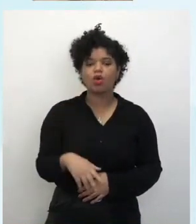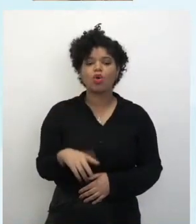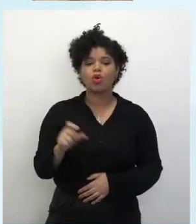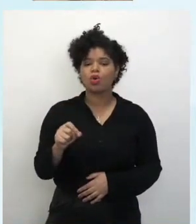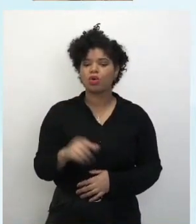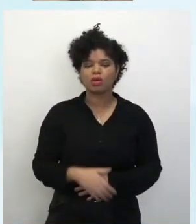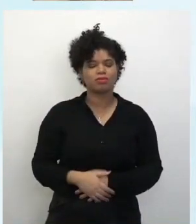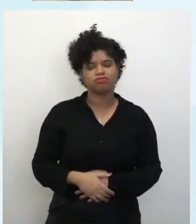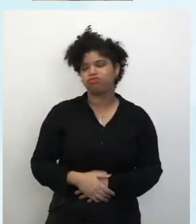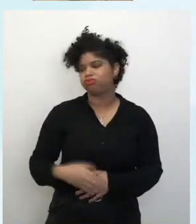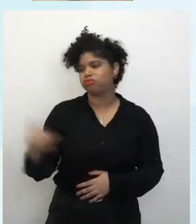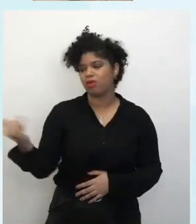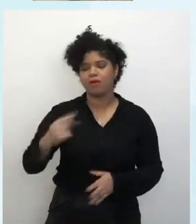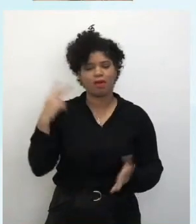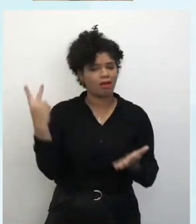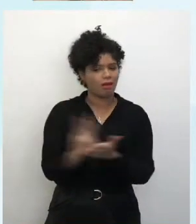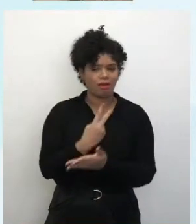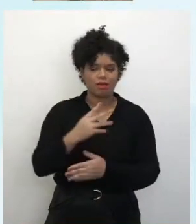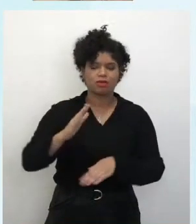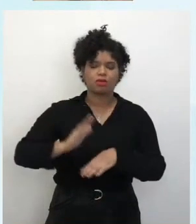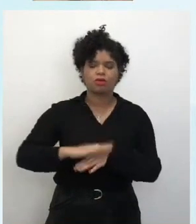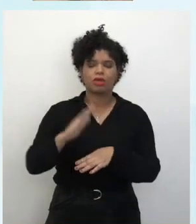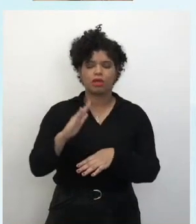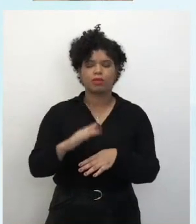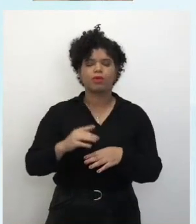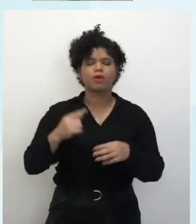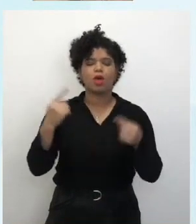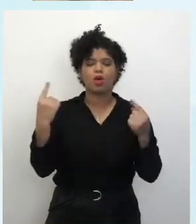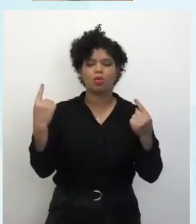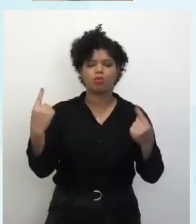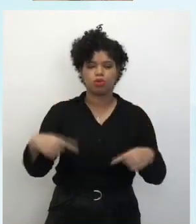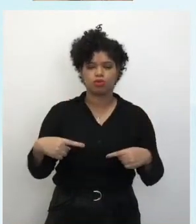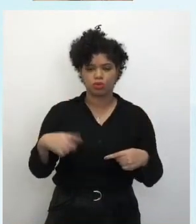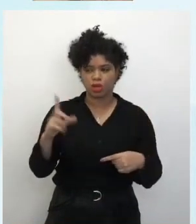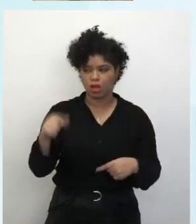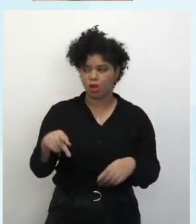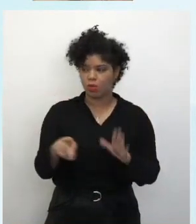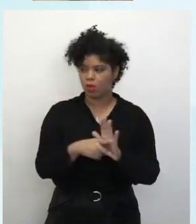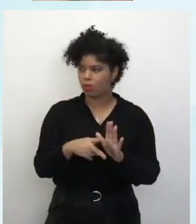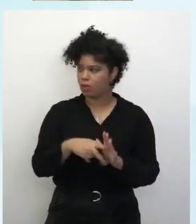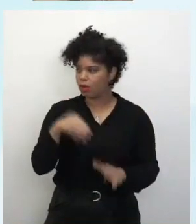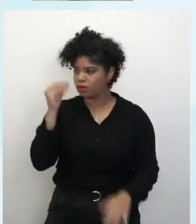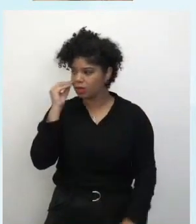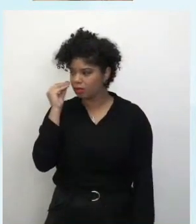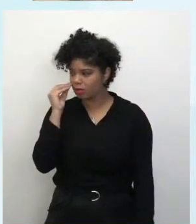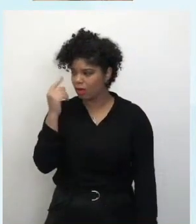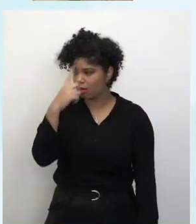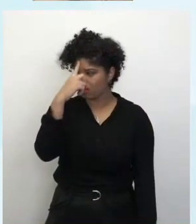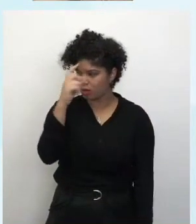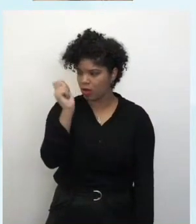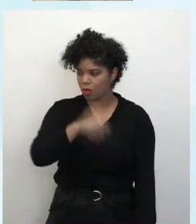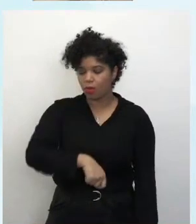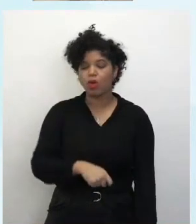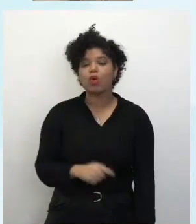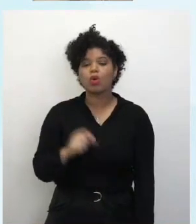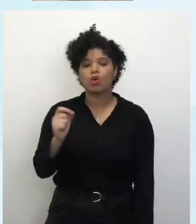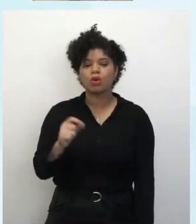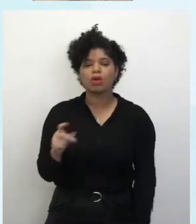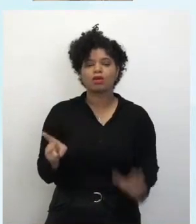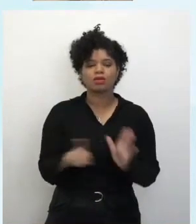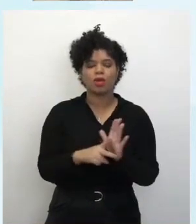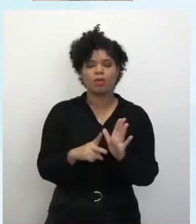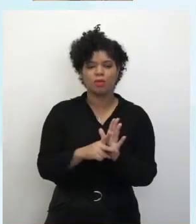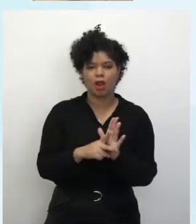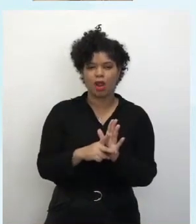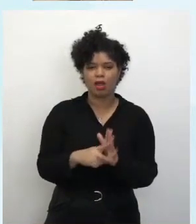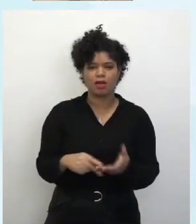disse que foi o maior erro que ele cometeu politicamente na história da vida dele e foi tentar um levante né Uma quarta telada